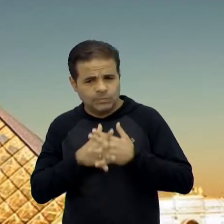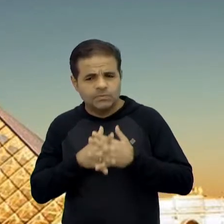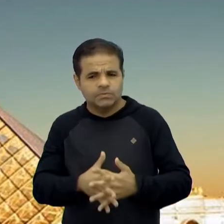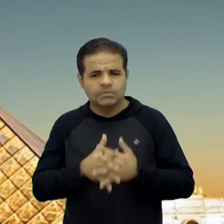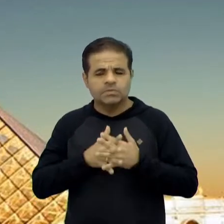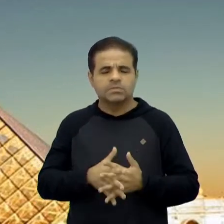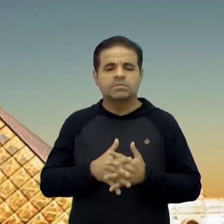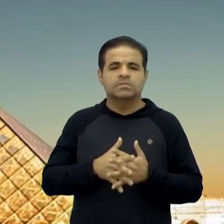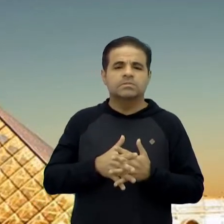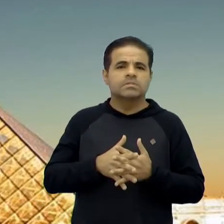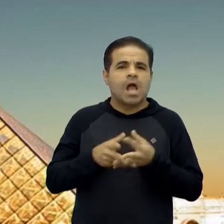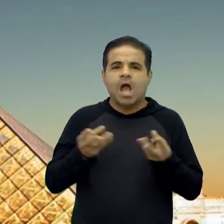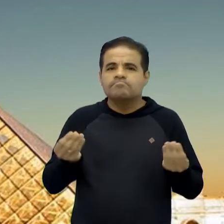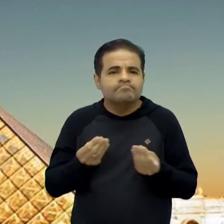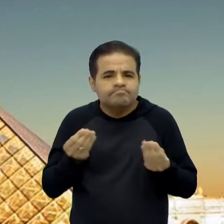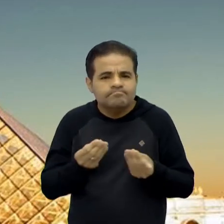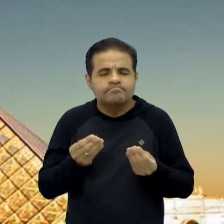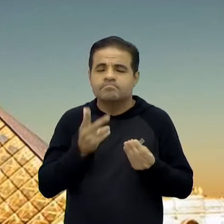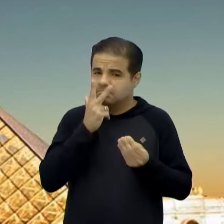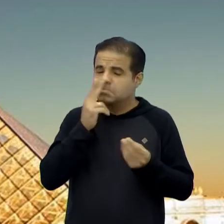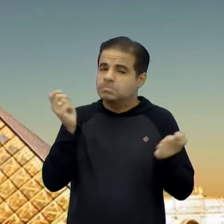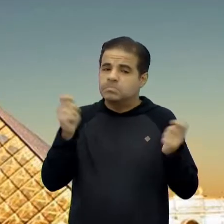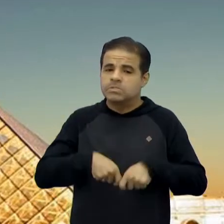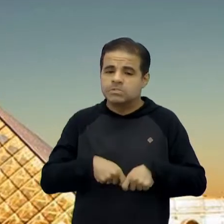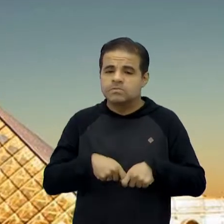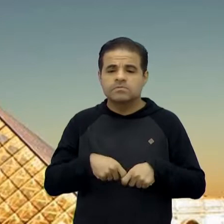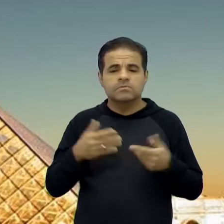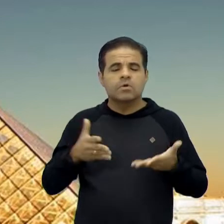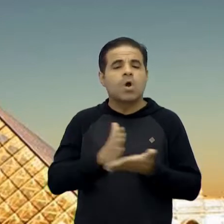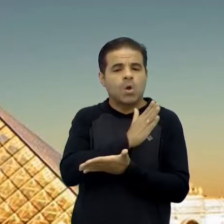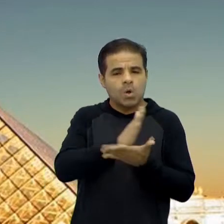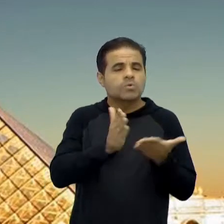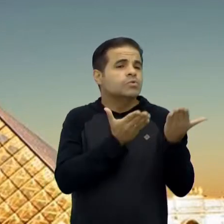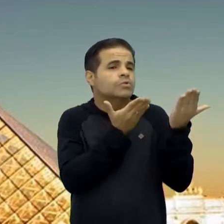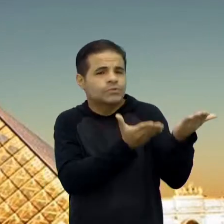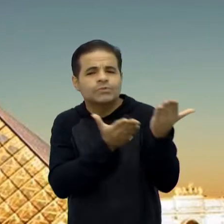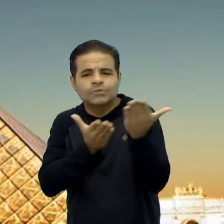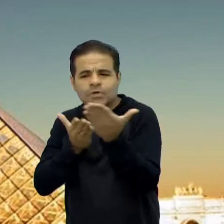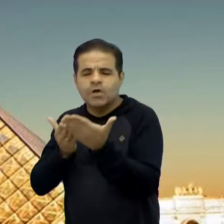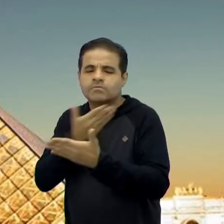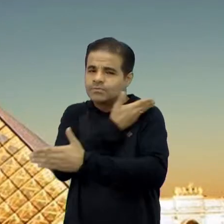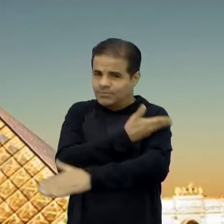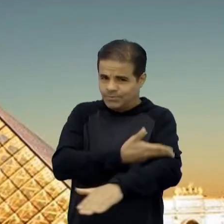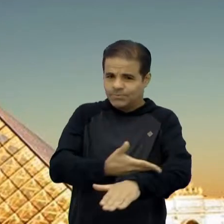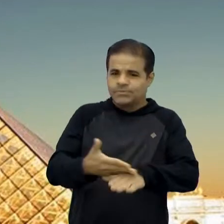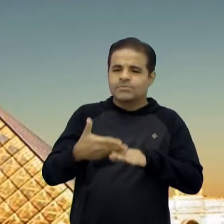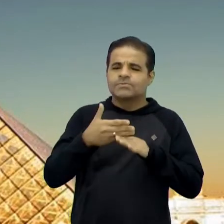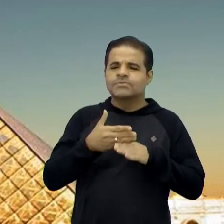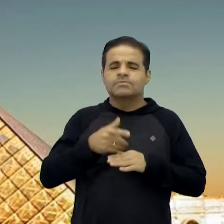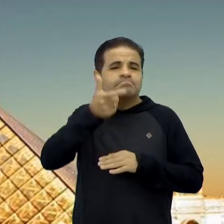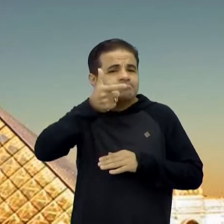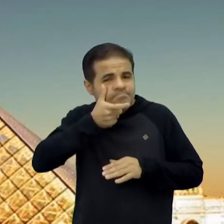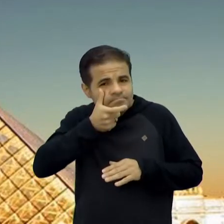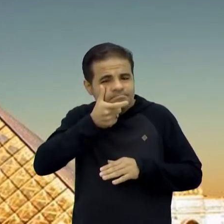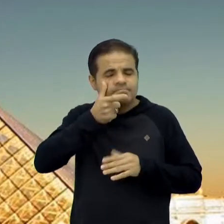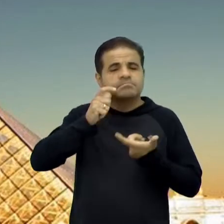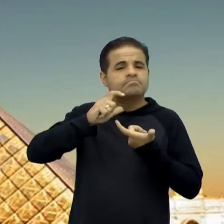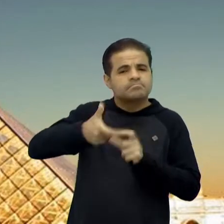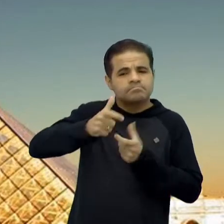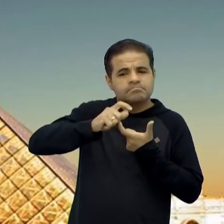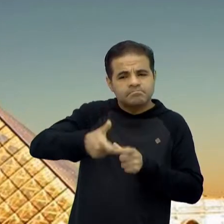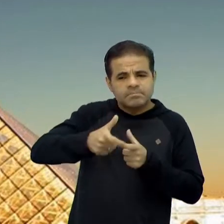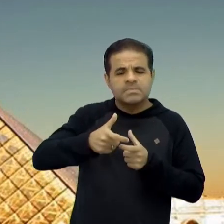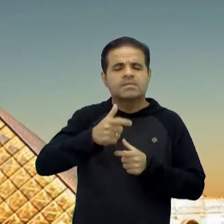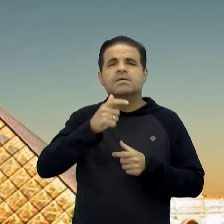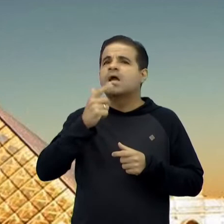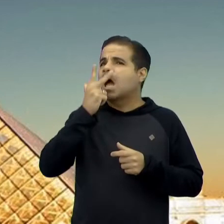É possível que hoje alguns jovens que estejam tão acostumados a observarem meme e talvez não